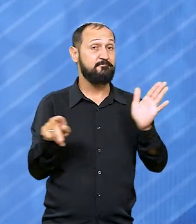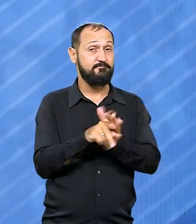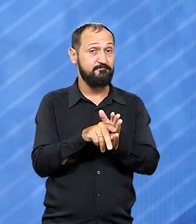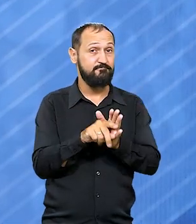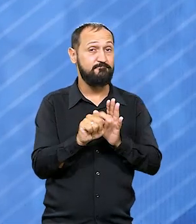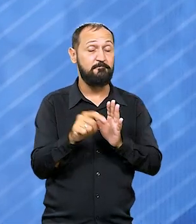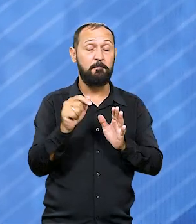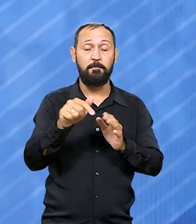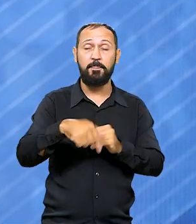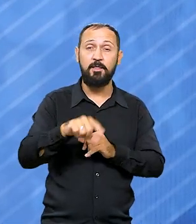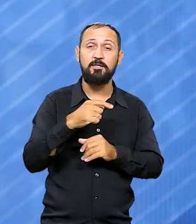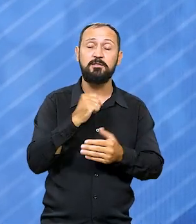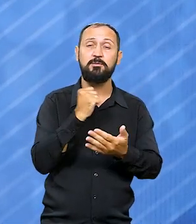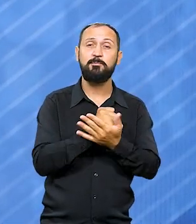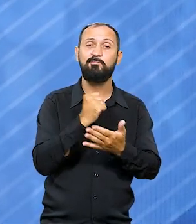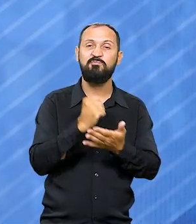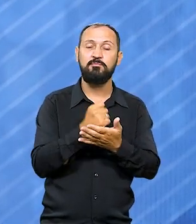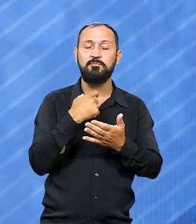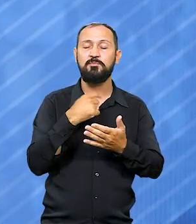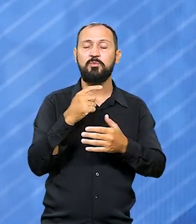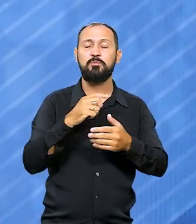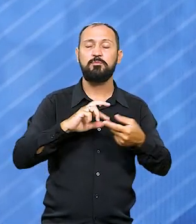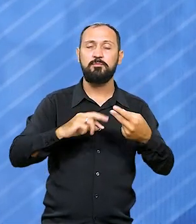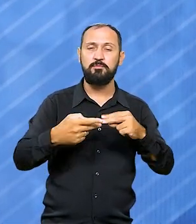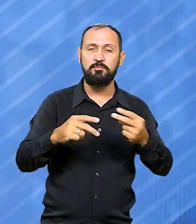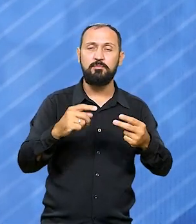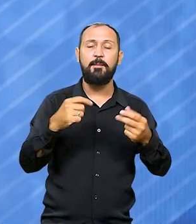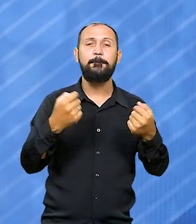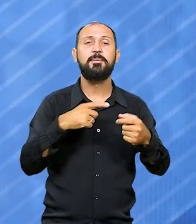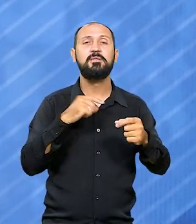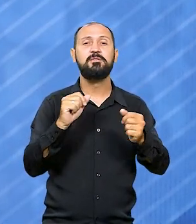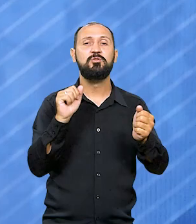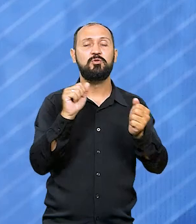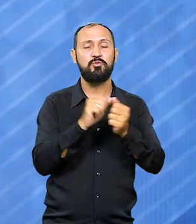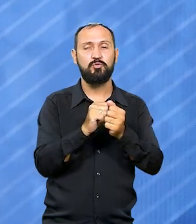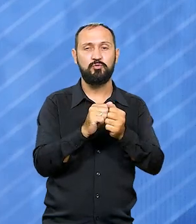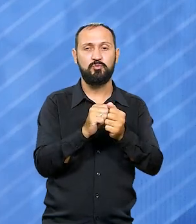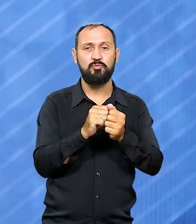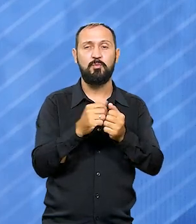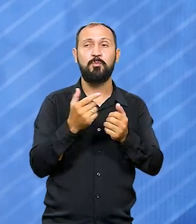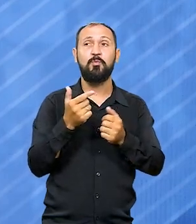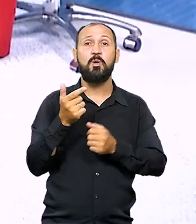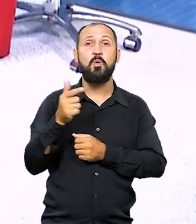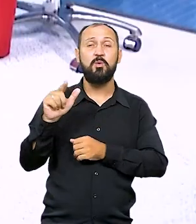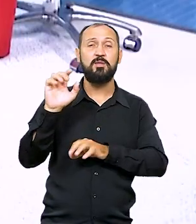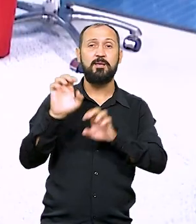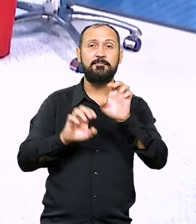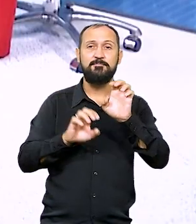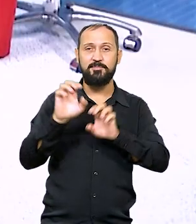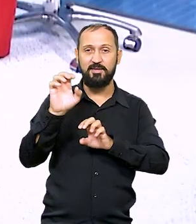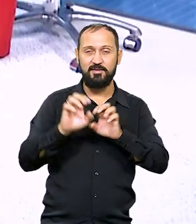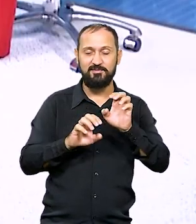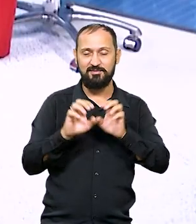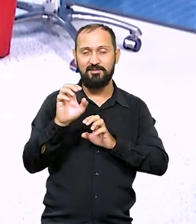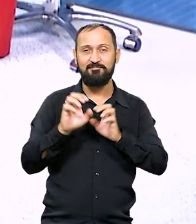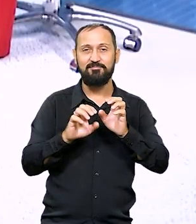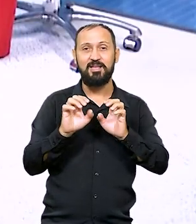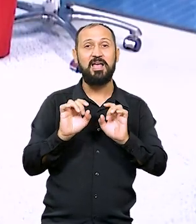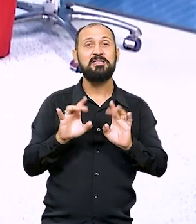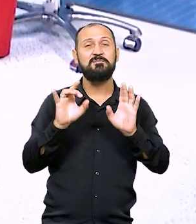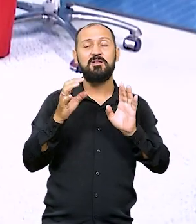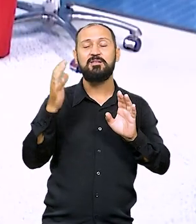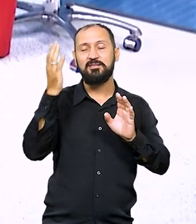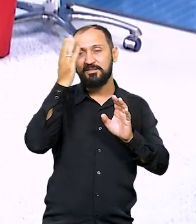ele tem regras específicas. Para que a pessoa seja contratada como temporário, tem que ser intermediado por uma empresa